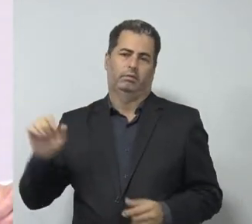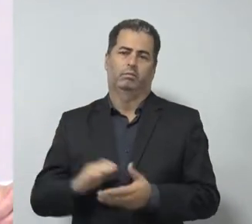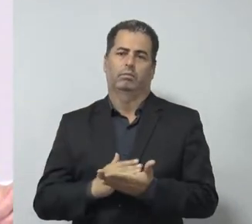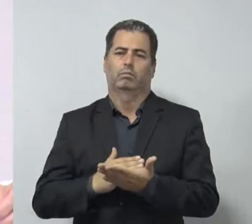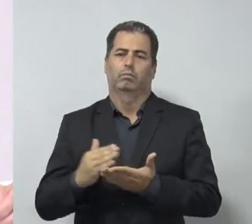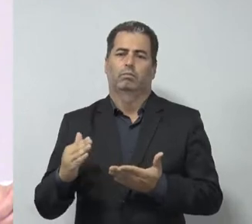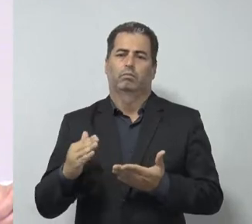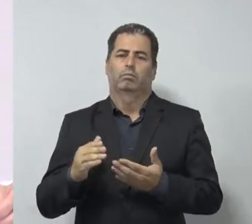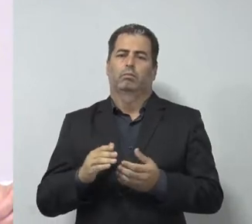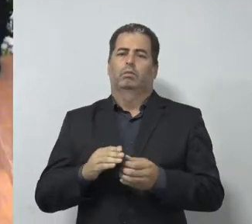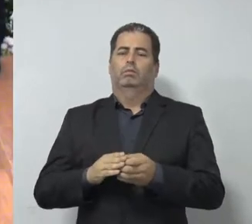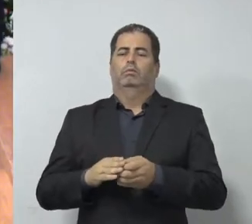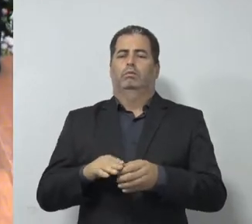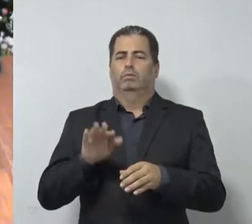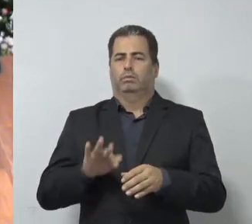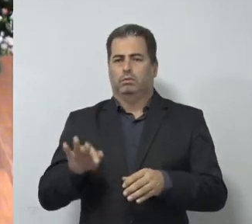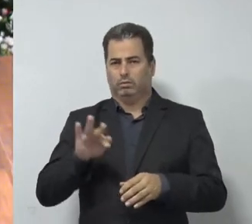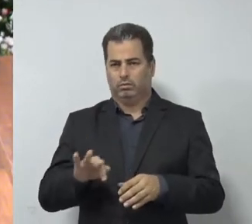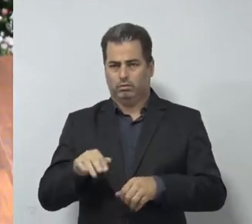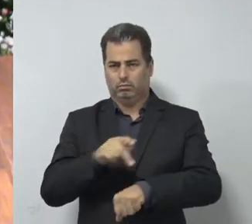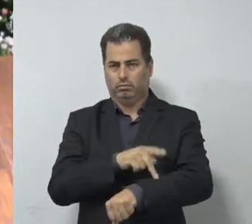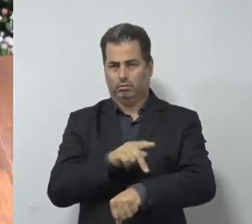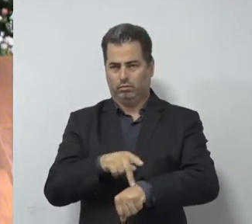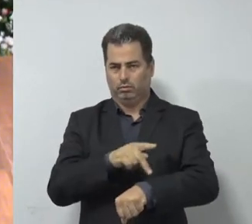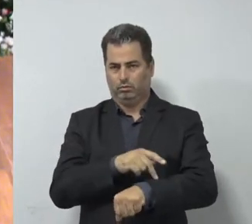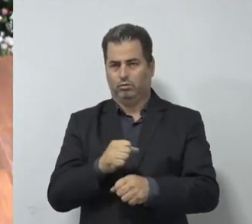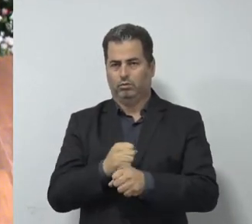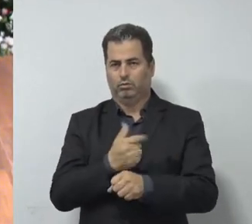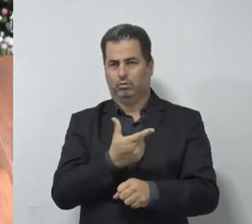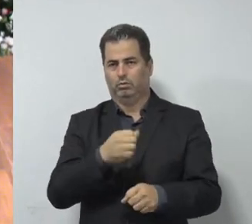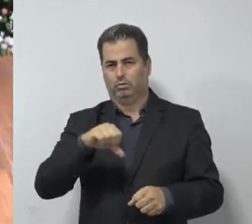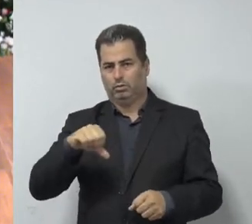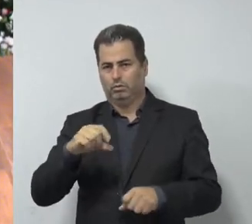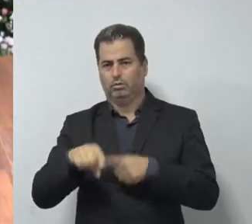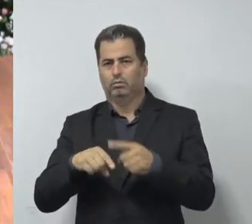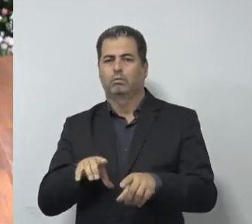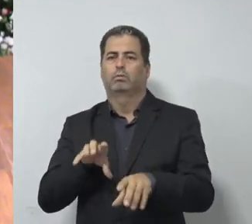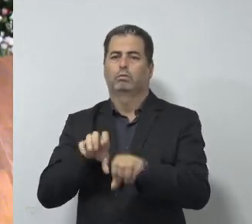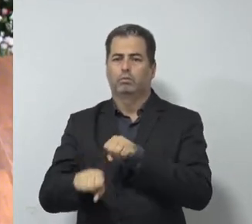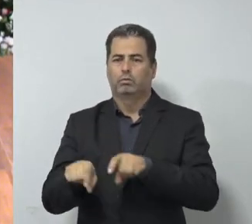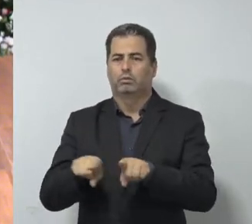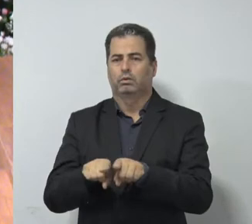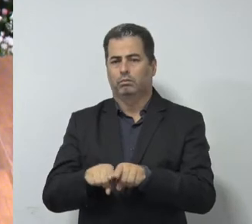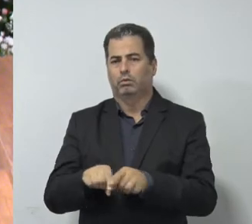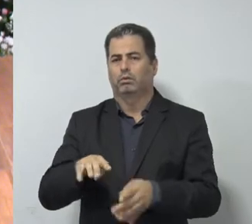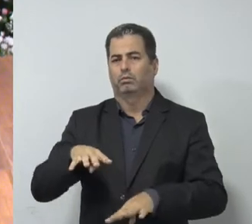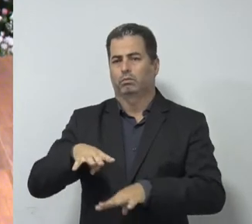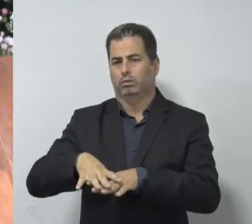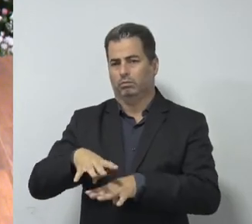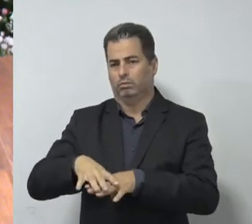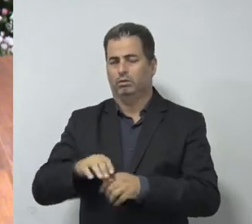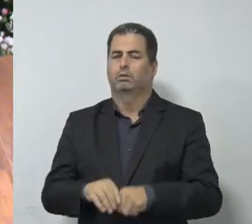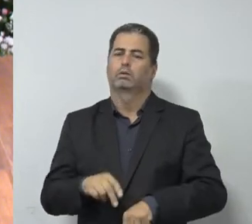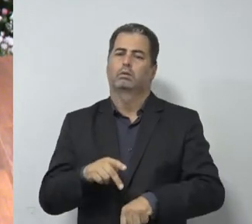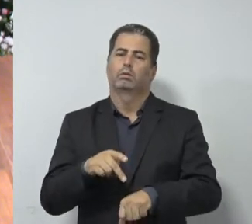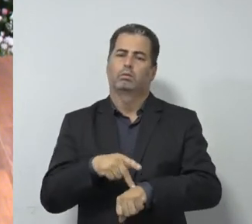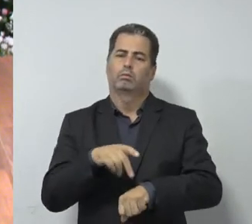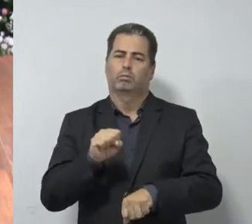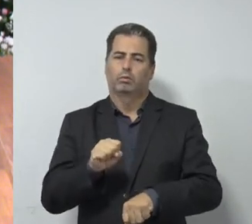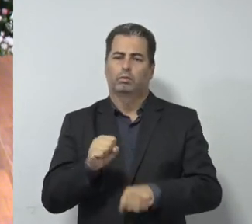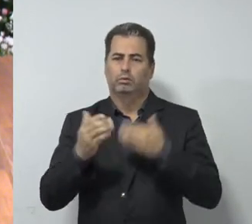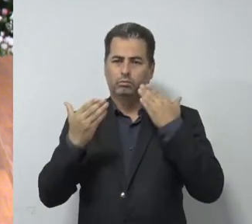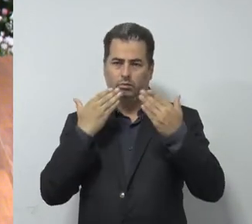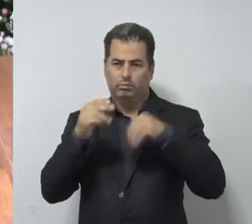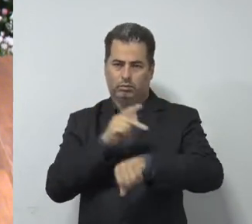graduação com pedagogia, em 2009 fez matemática e tem pós-graduação em psicopedagogia. Em 2010 passou